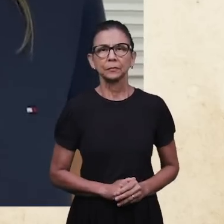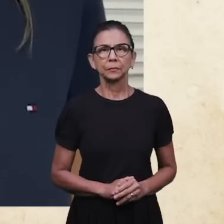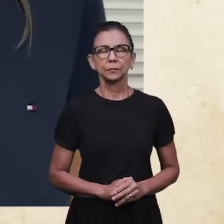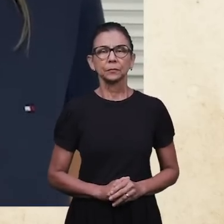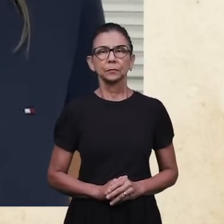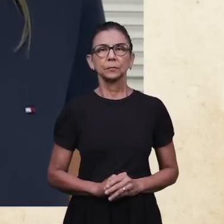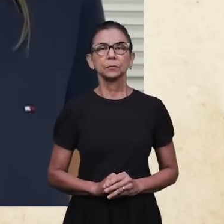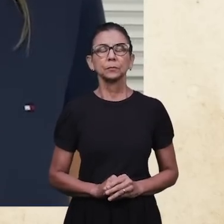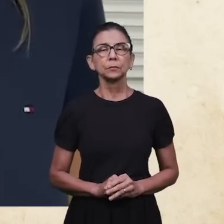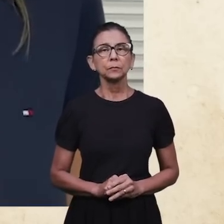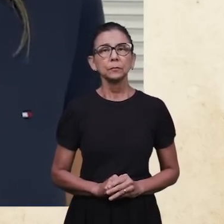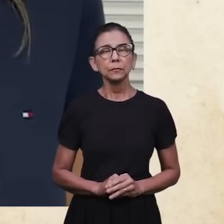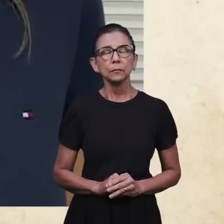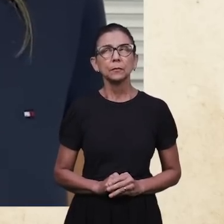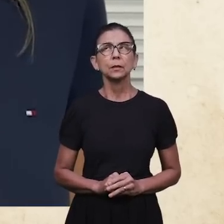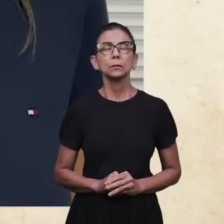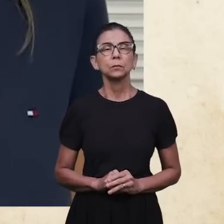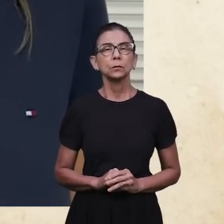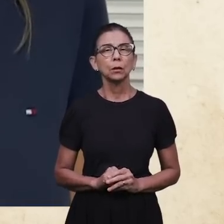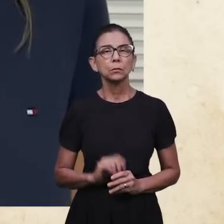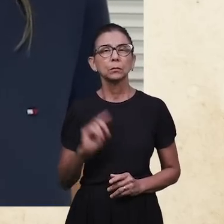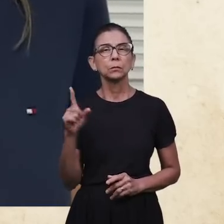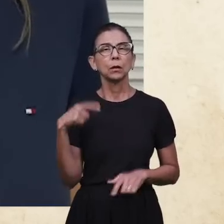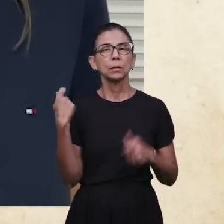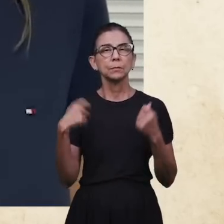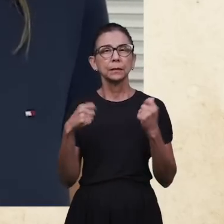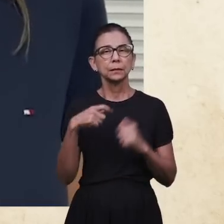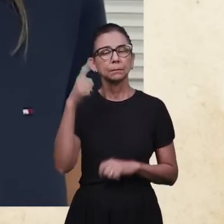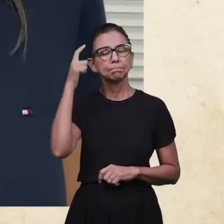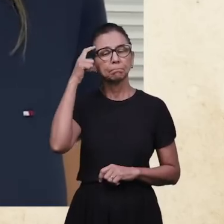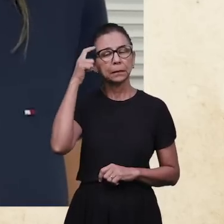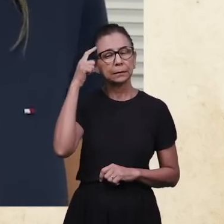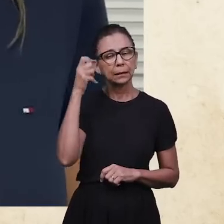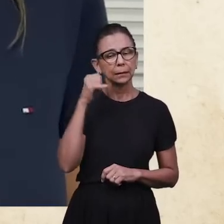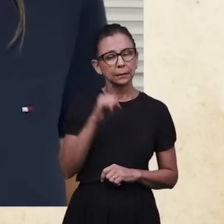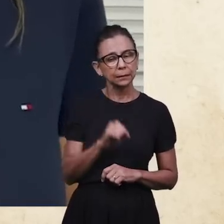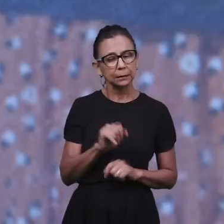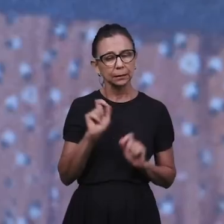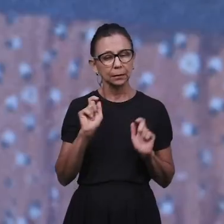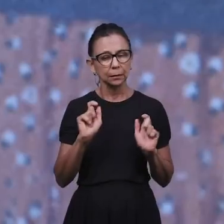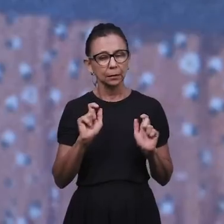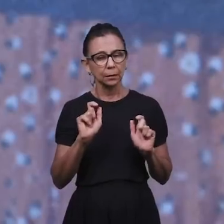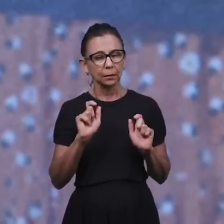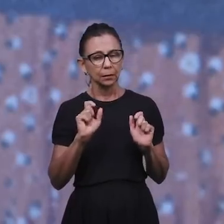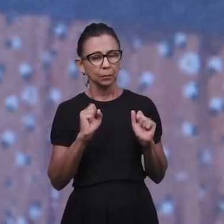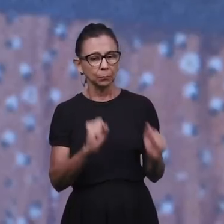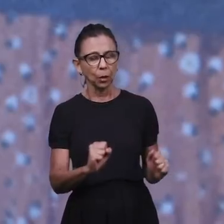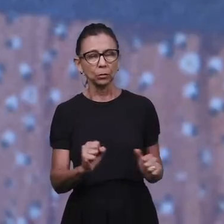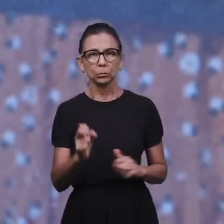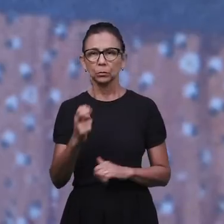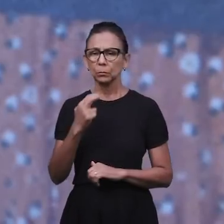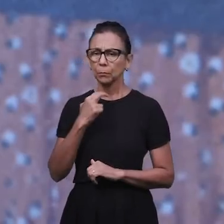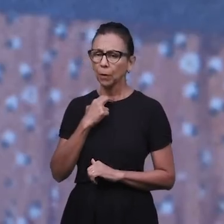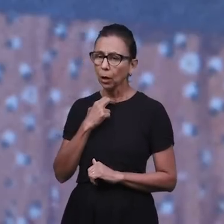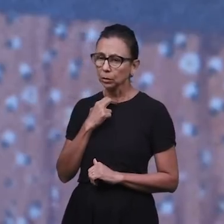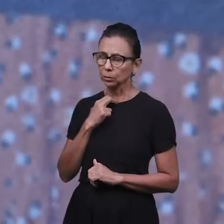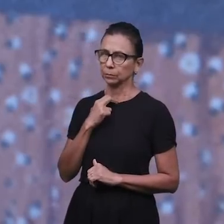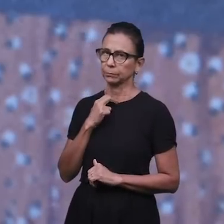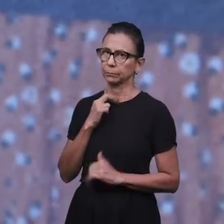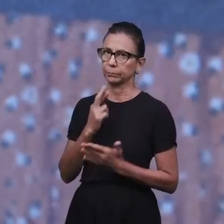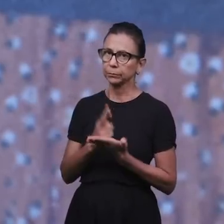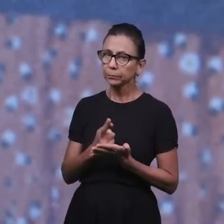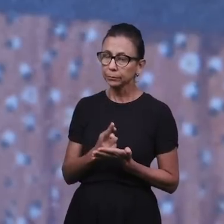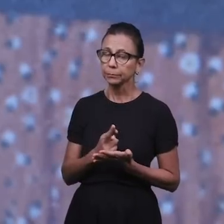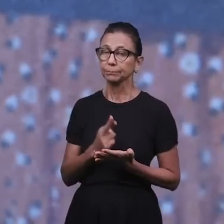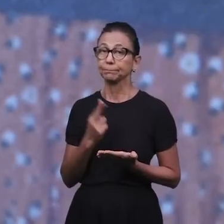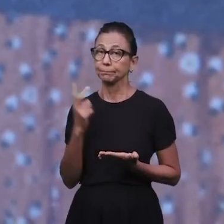discernimento para distinguir o que convém em meio às decisões e desafios da vida? Muito bem, está feita a pergunta